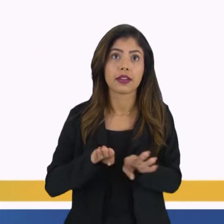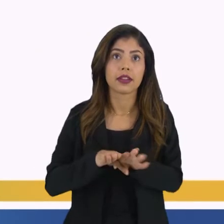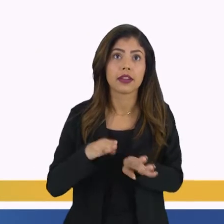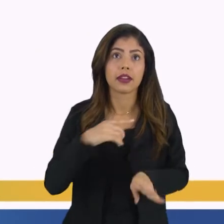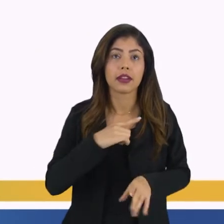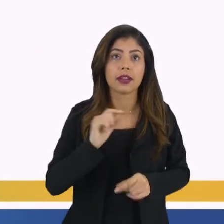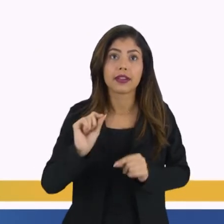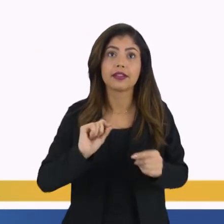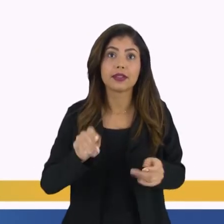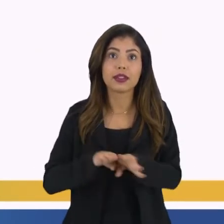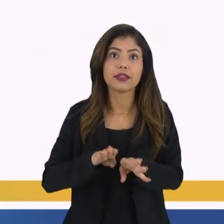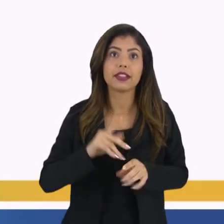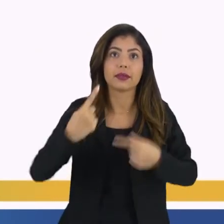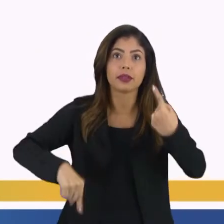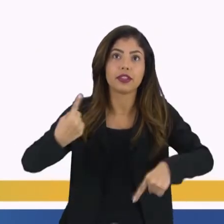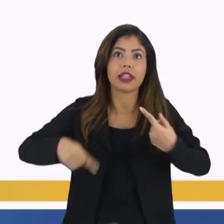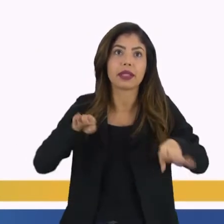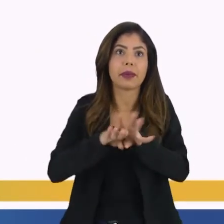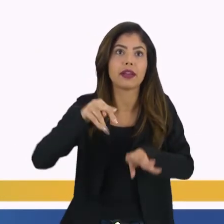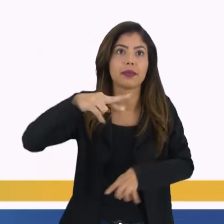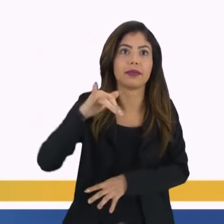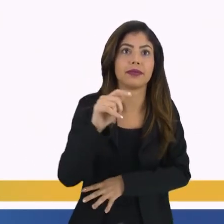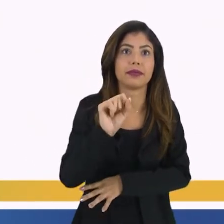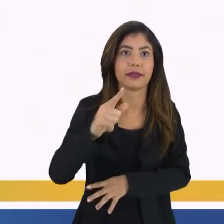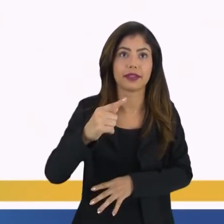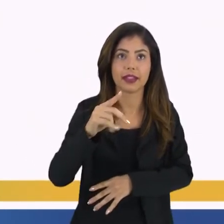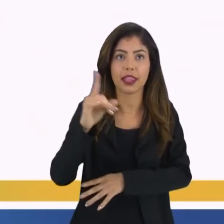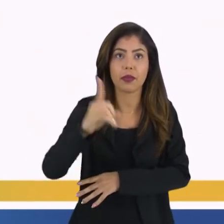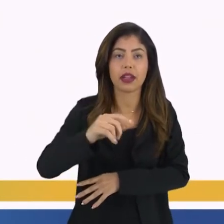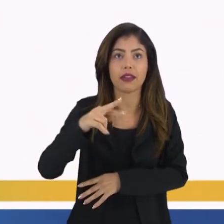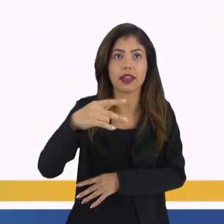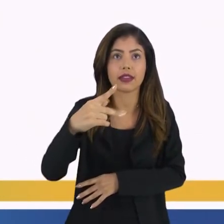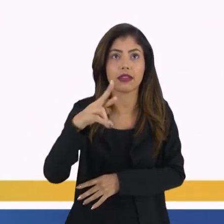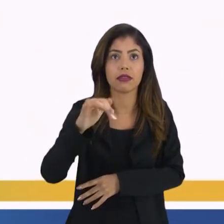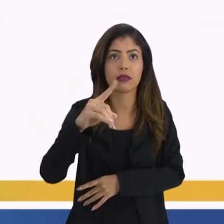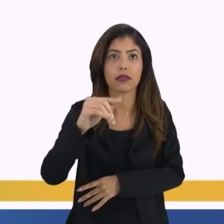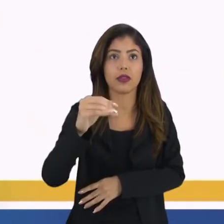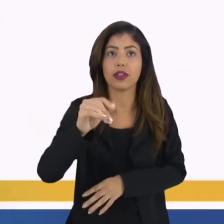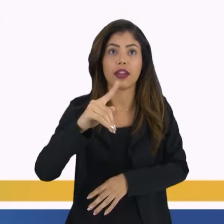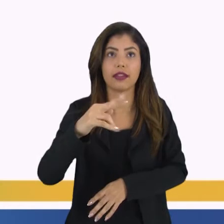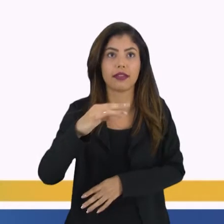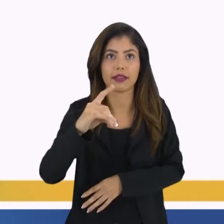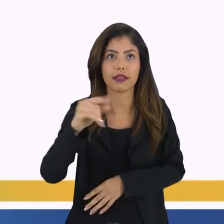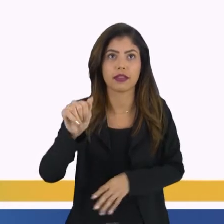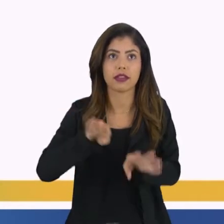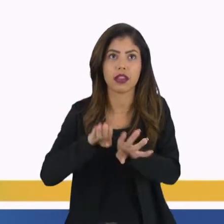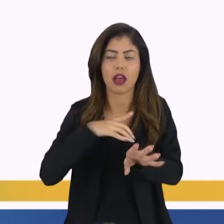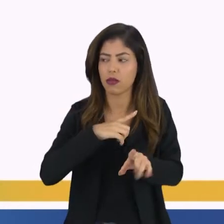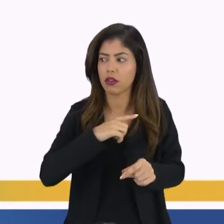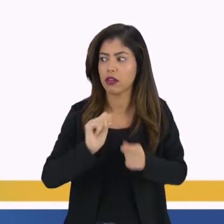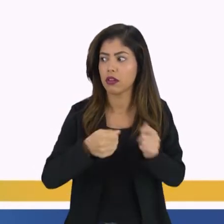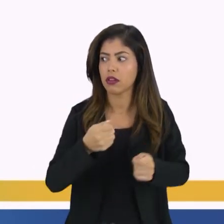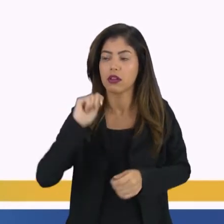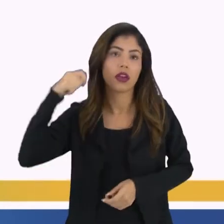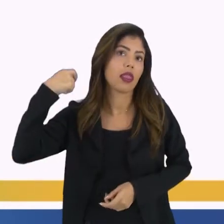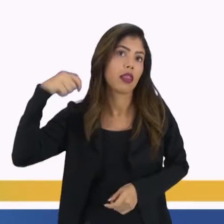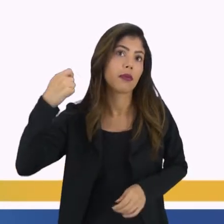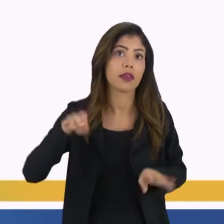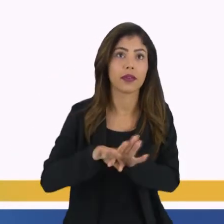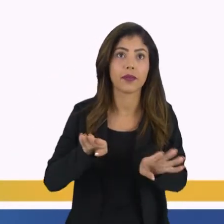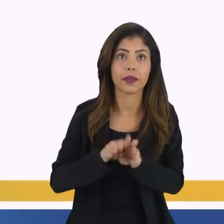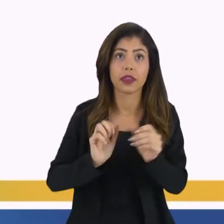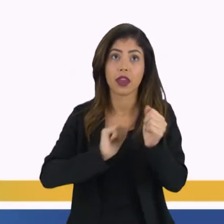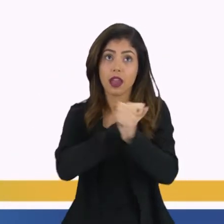estão representados como políticos, ministros, senadores e deputados. Então, é esse público que também vai ser retratado na nossa literatura.